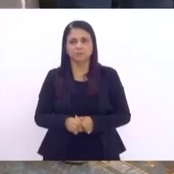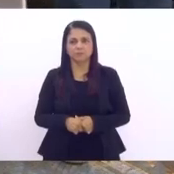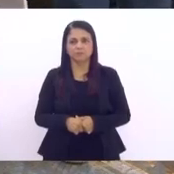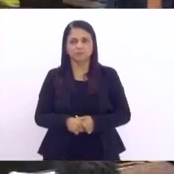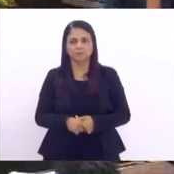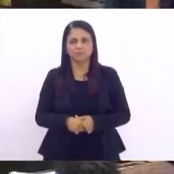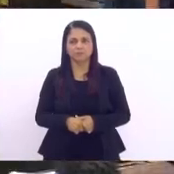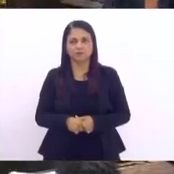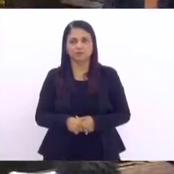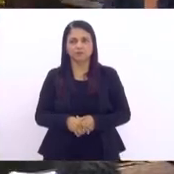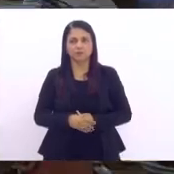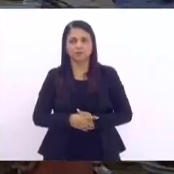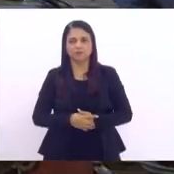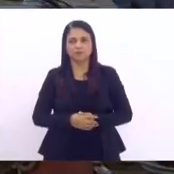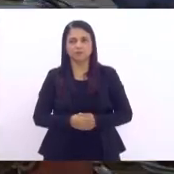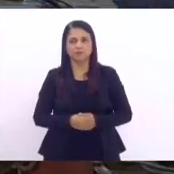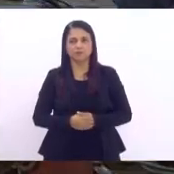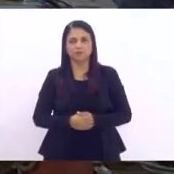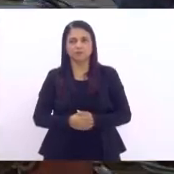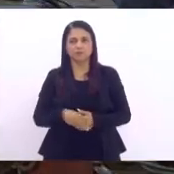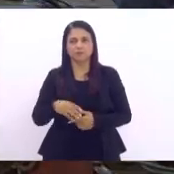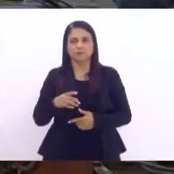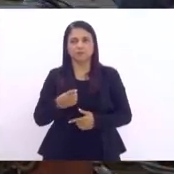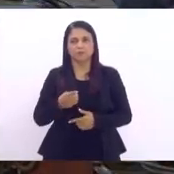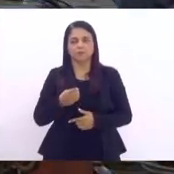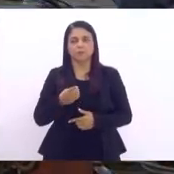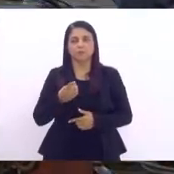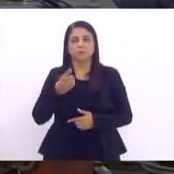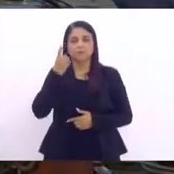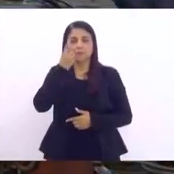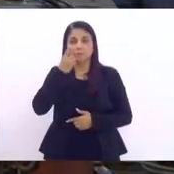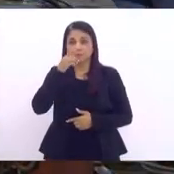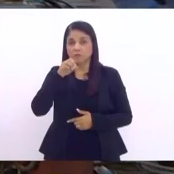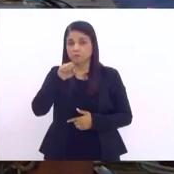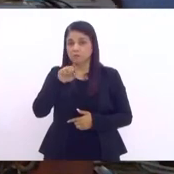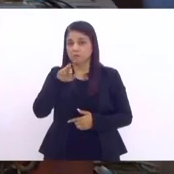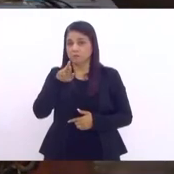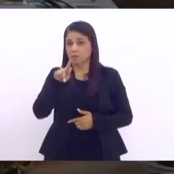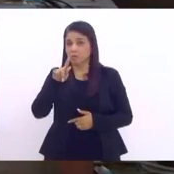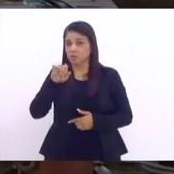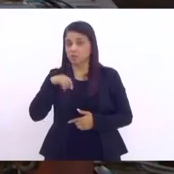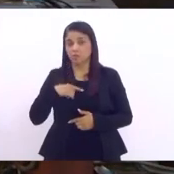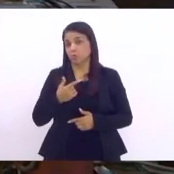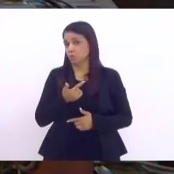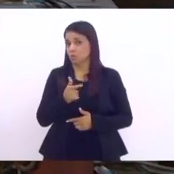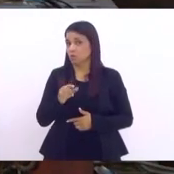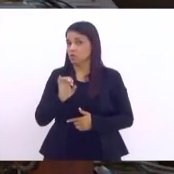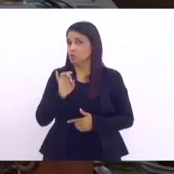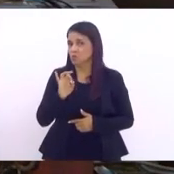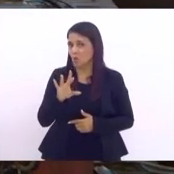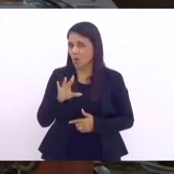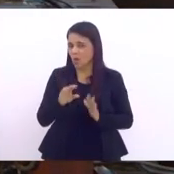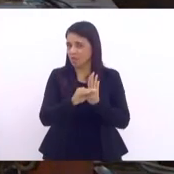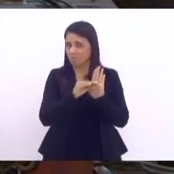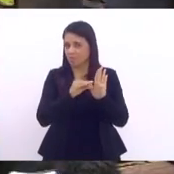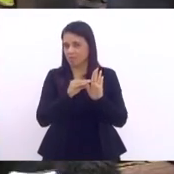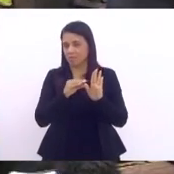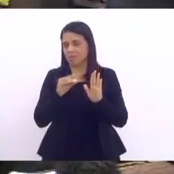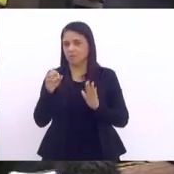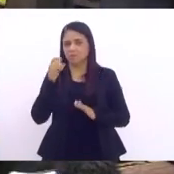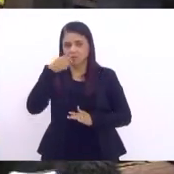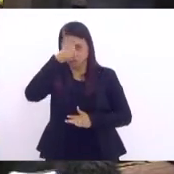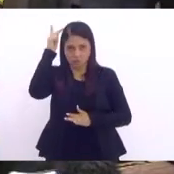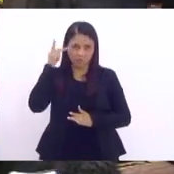Serginho, problema que não é só a emenda de Luiz Paulo. Tem Élica, tem Rosenberg. Rosenberg está